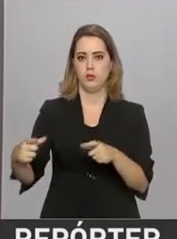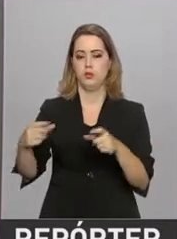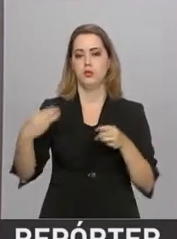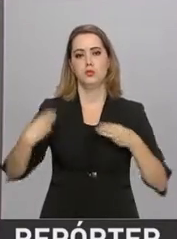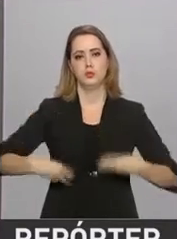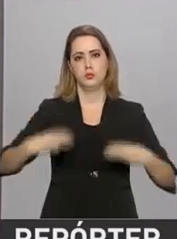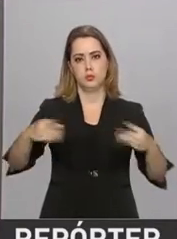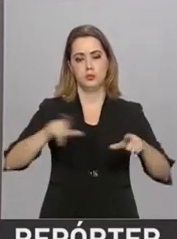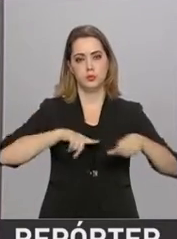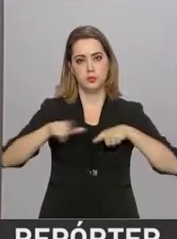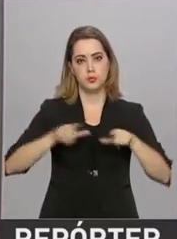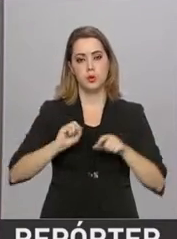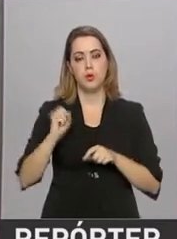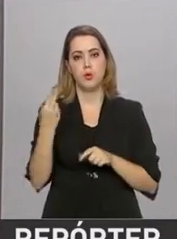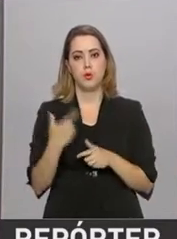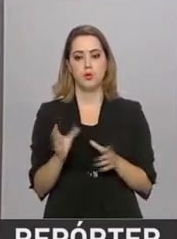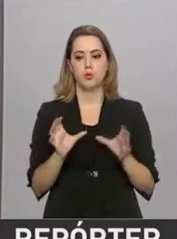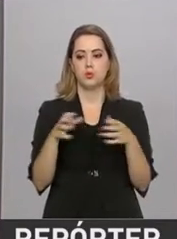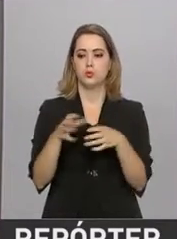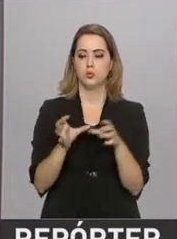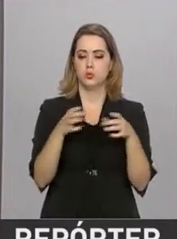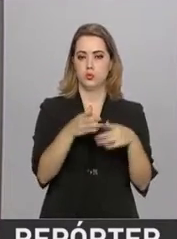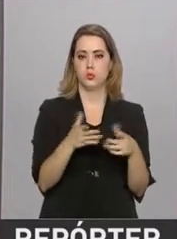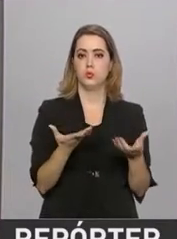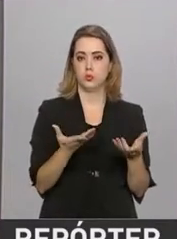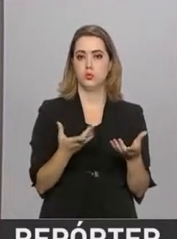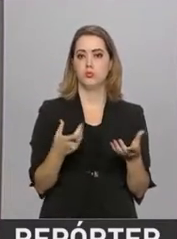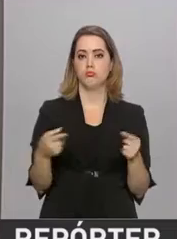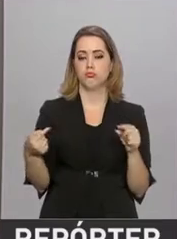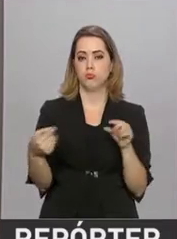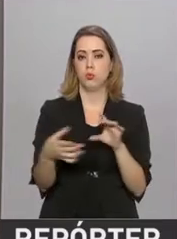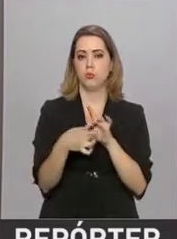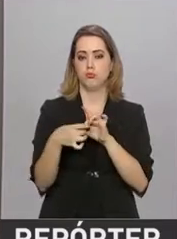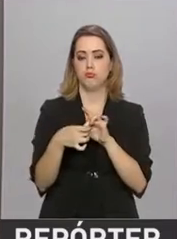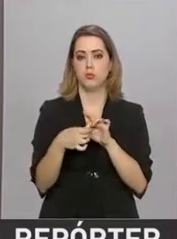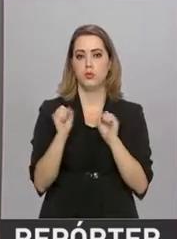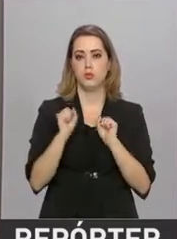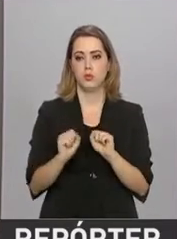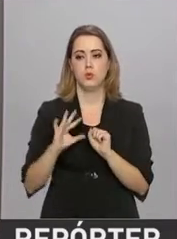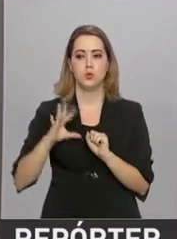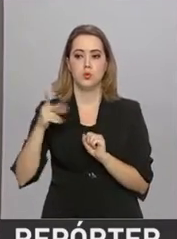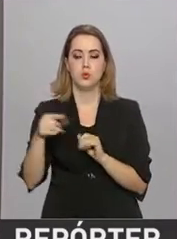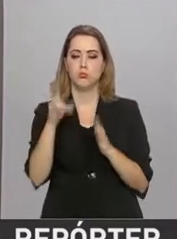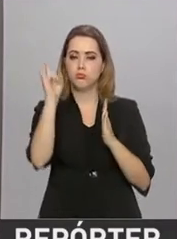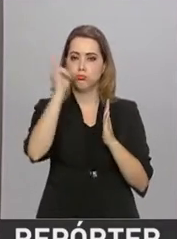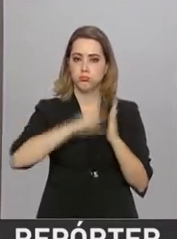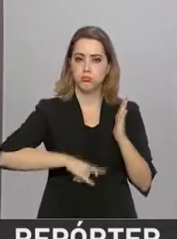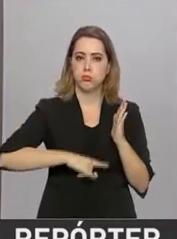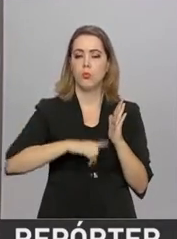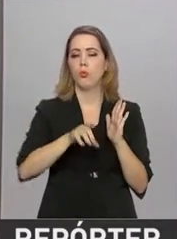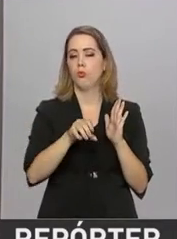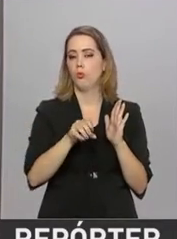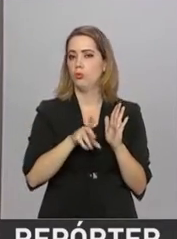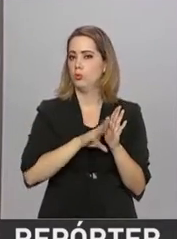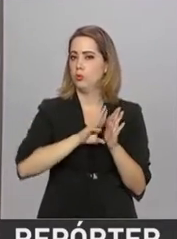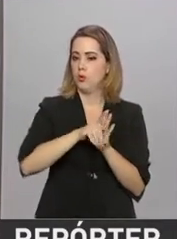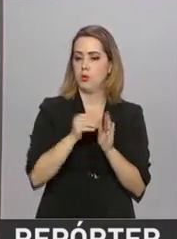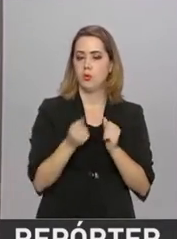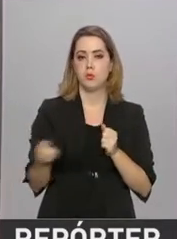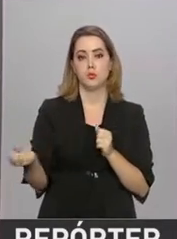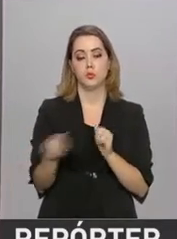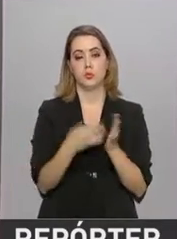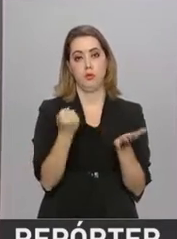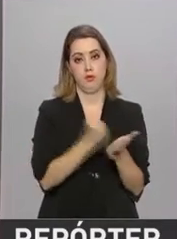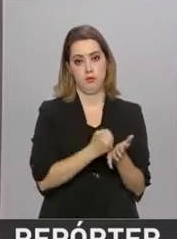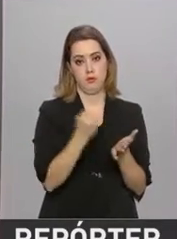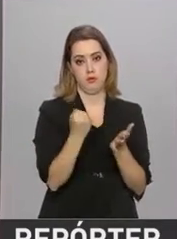do trabalho ou das entidades conveniadas ele tem que levar toda sua documentação necessária para a emissão da carteira de trabalho